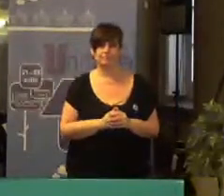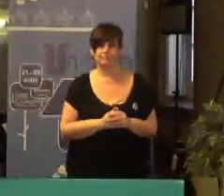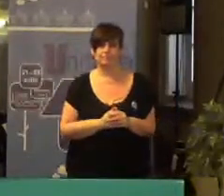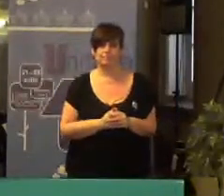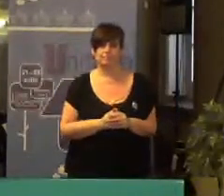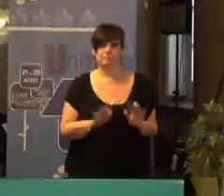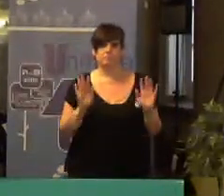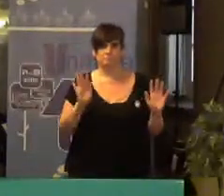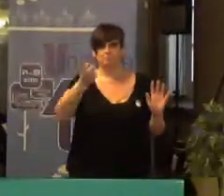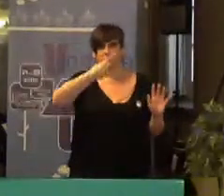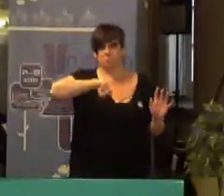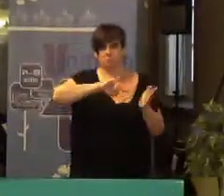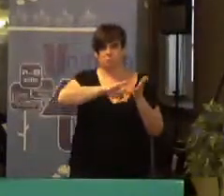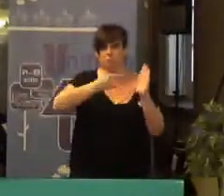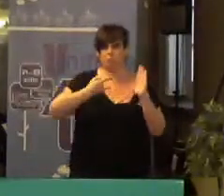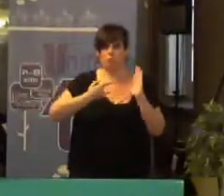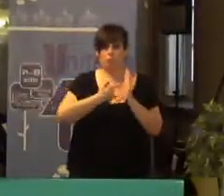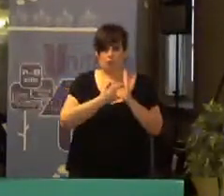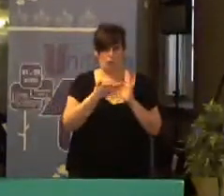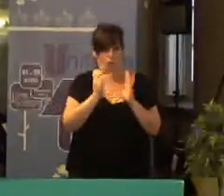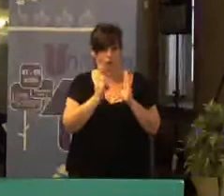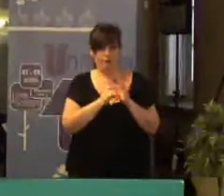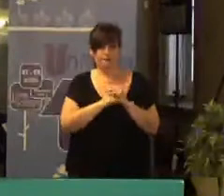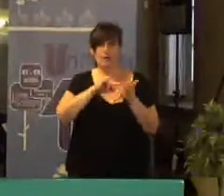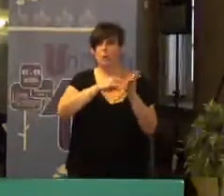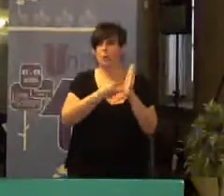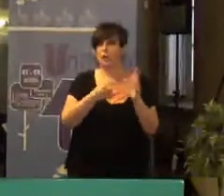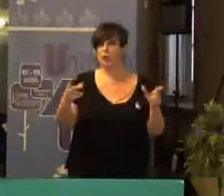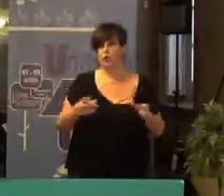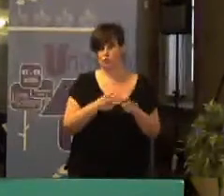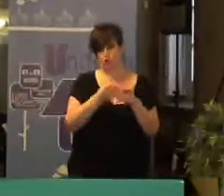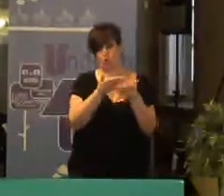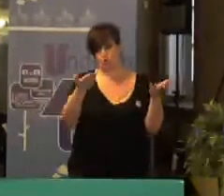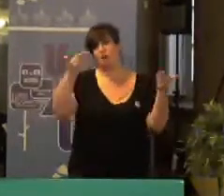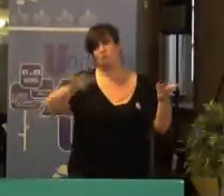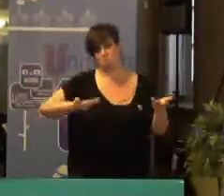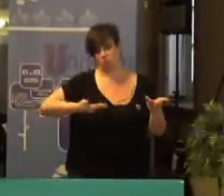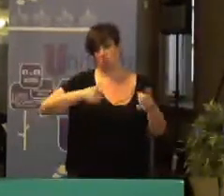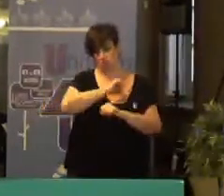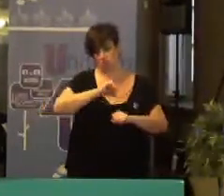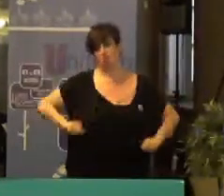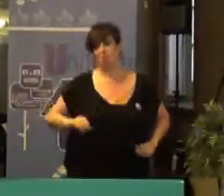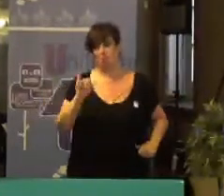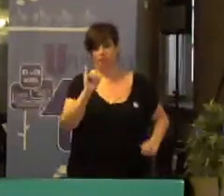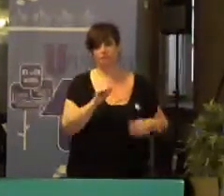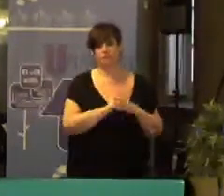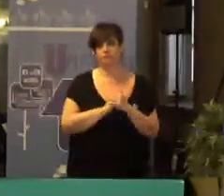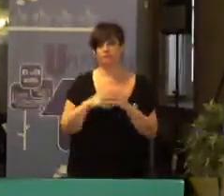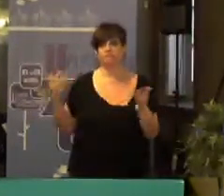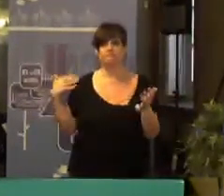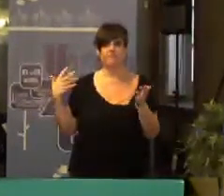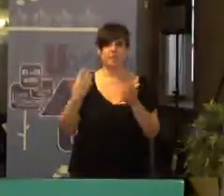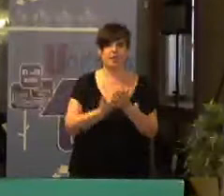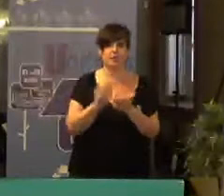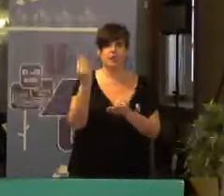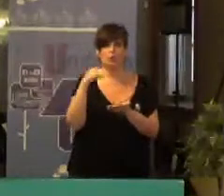Mas nós estamos num período de refluxo social grande em Portugal. Tem havido um conjunto de greves muito importantes, sobretudo no